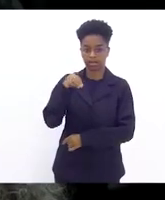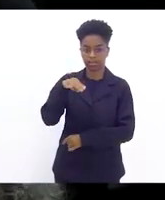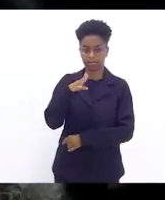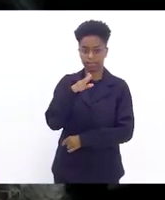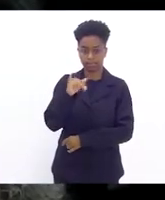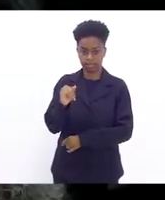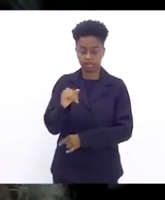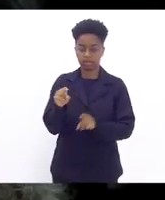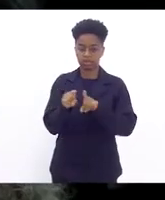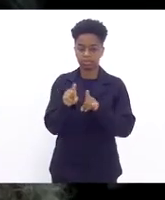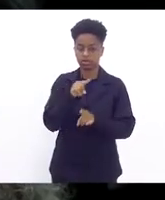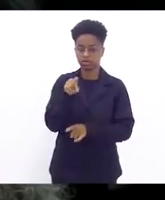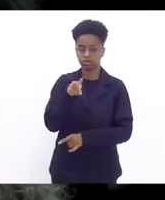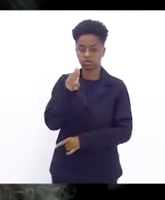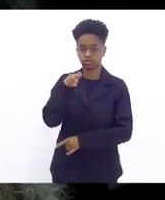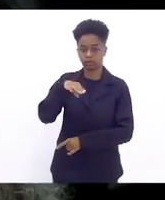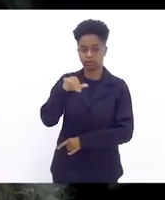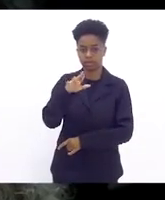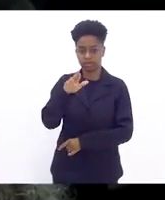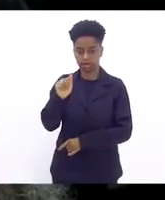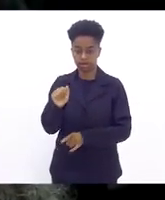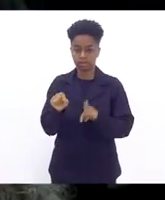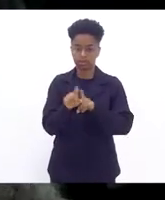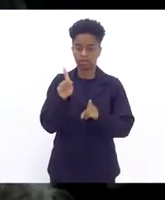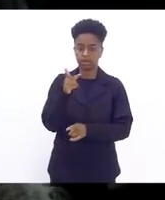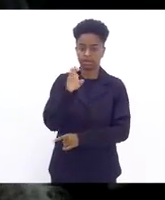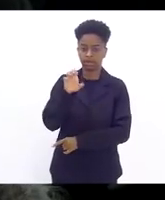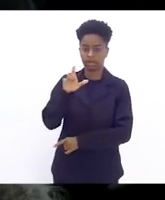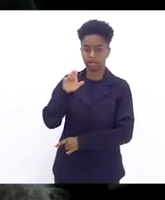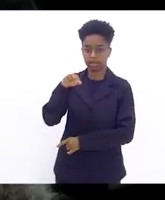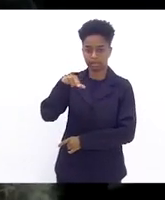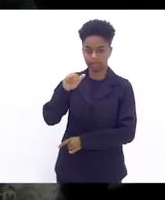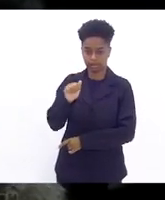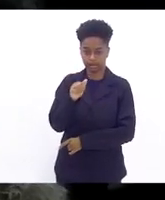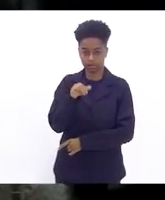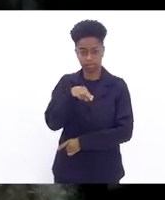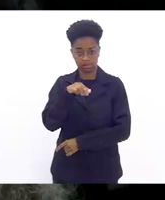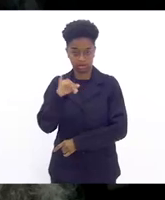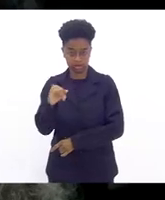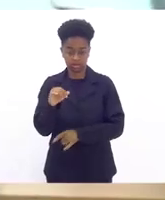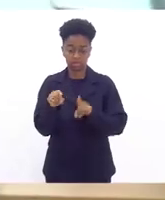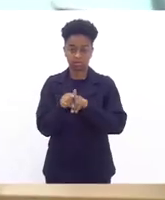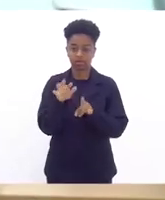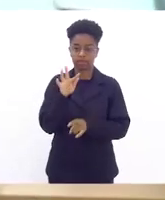Dr Alzira e a Helena de Nova Iguaçu Fernando